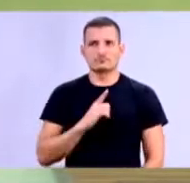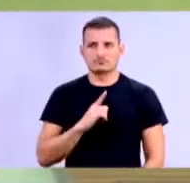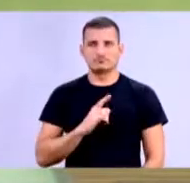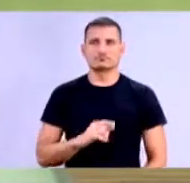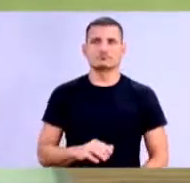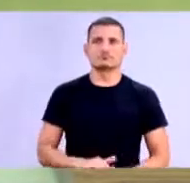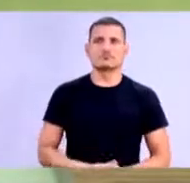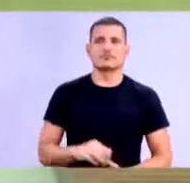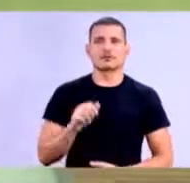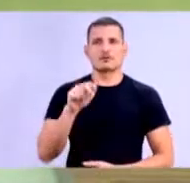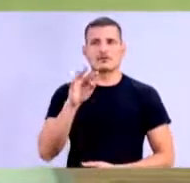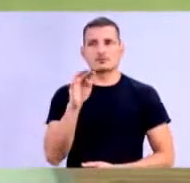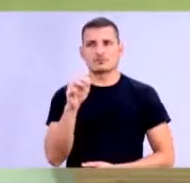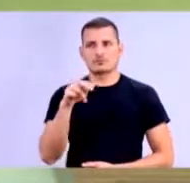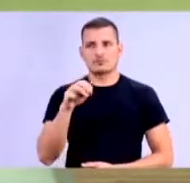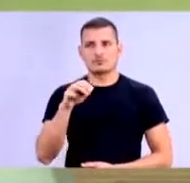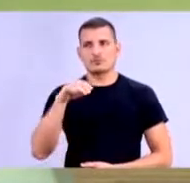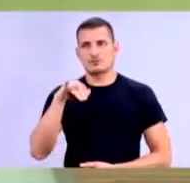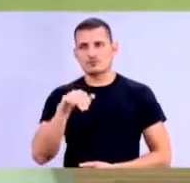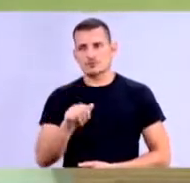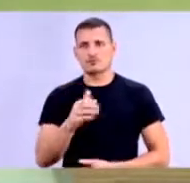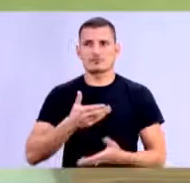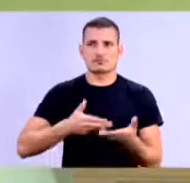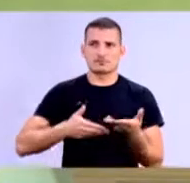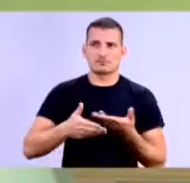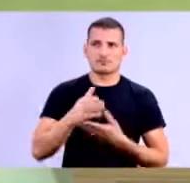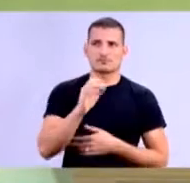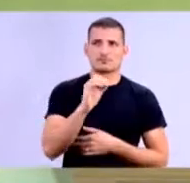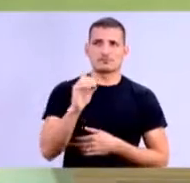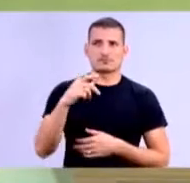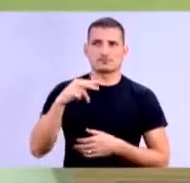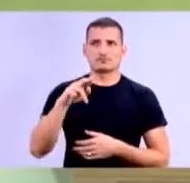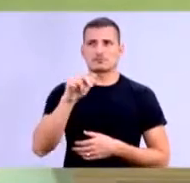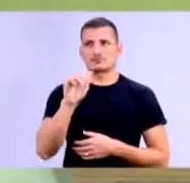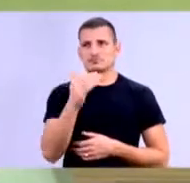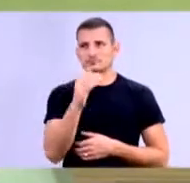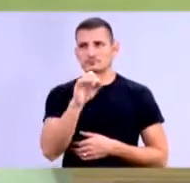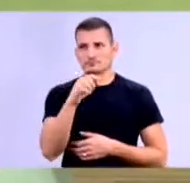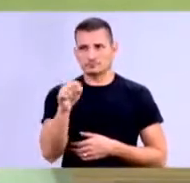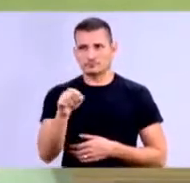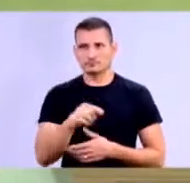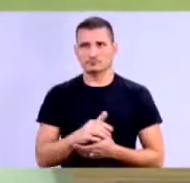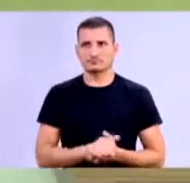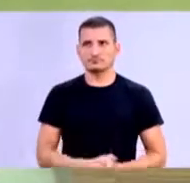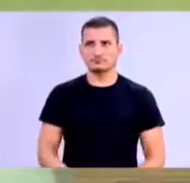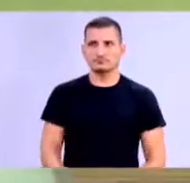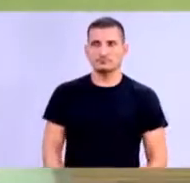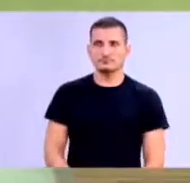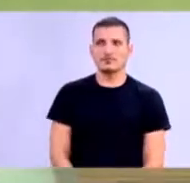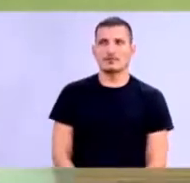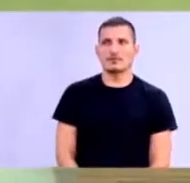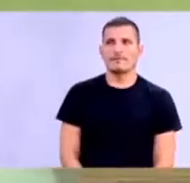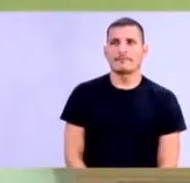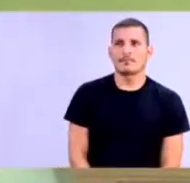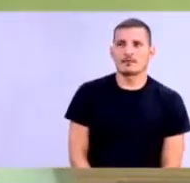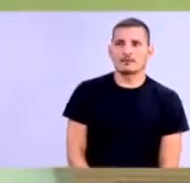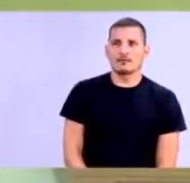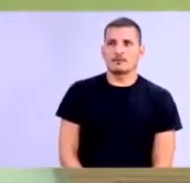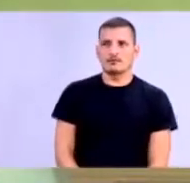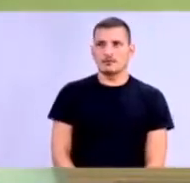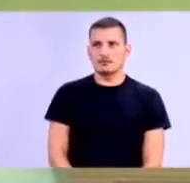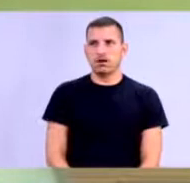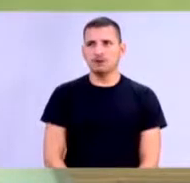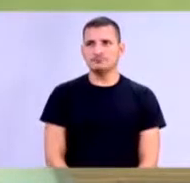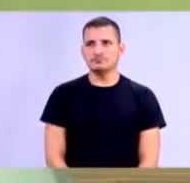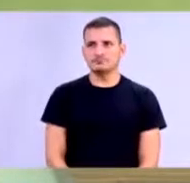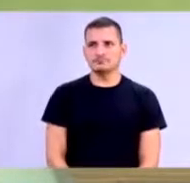autonomia. Interação e cooperação. Para ele, a dificuldade, né, em relação